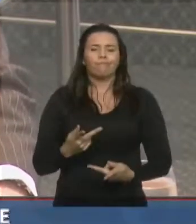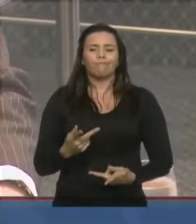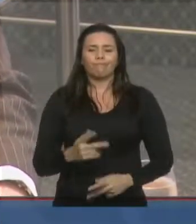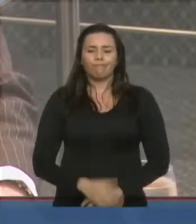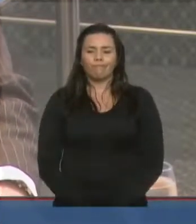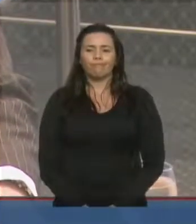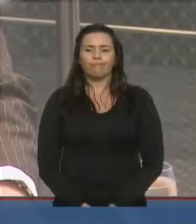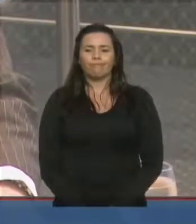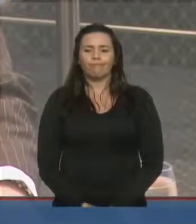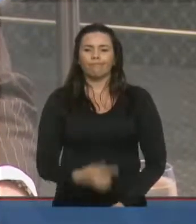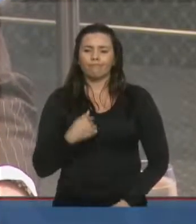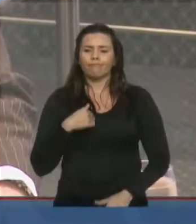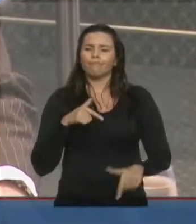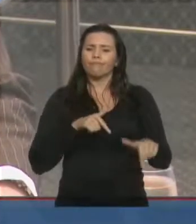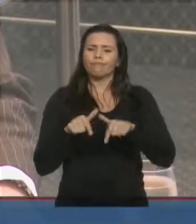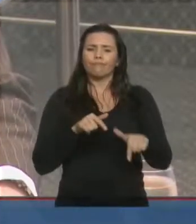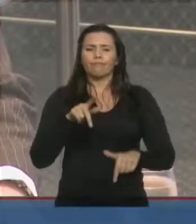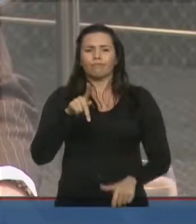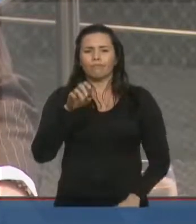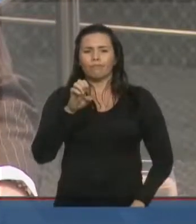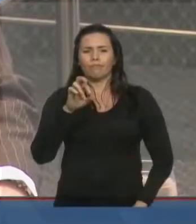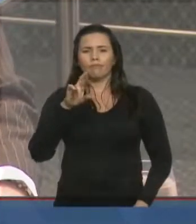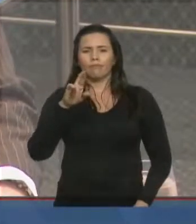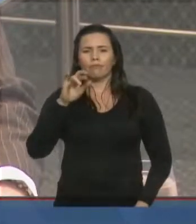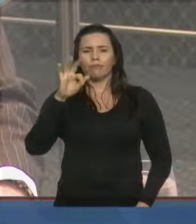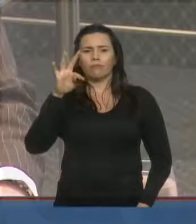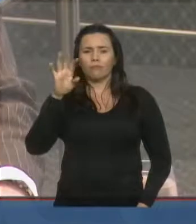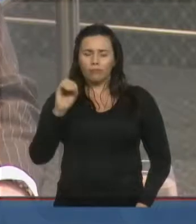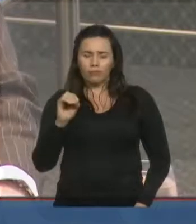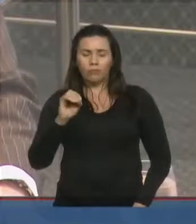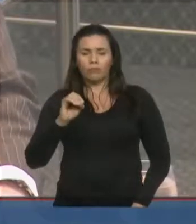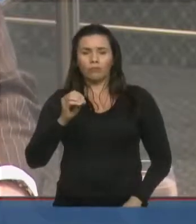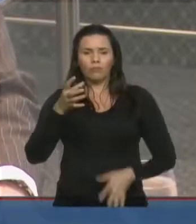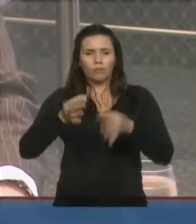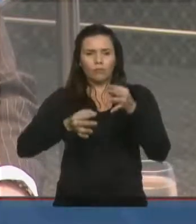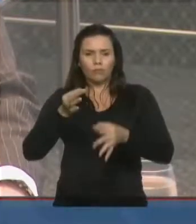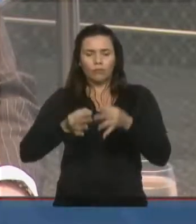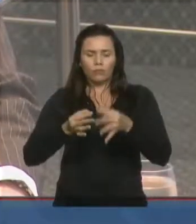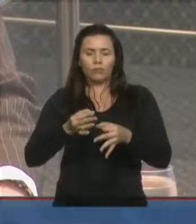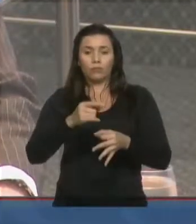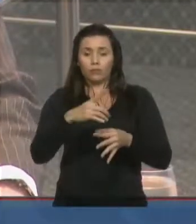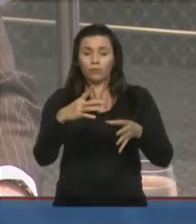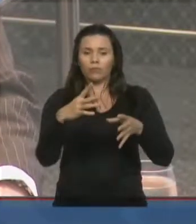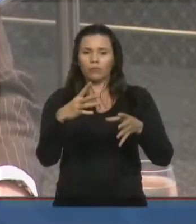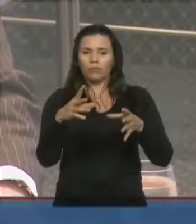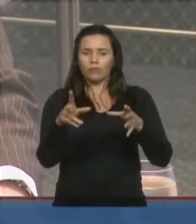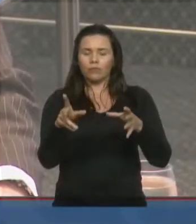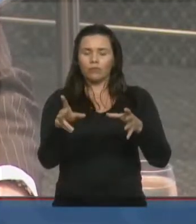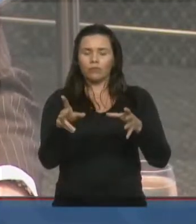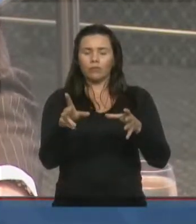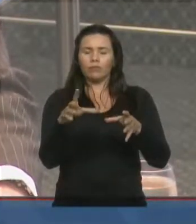né, é que nós temos a obrigação de sermos independentes, né, temos a obrigação de